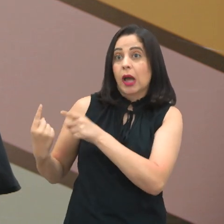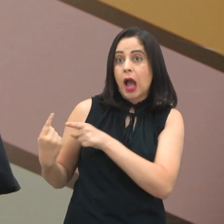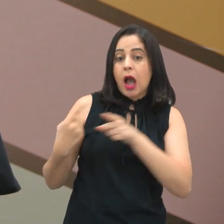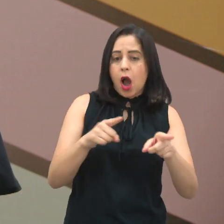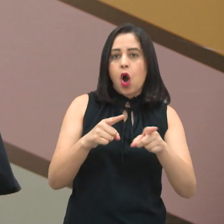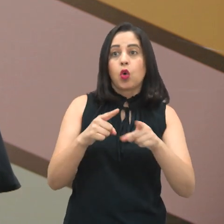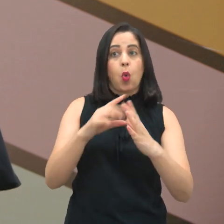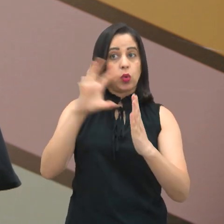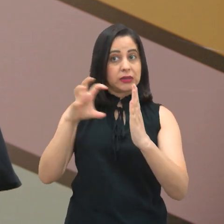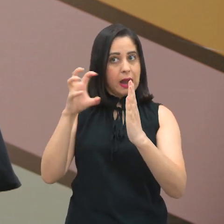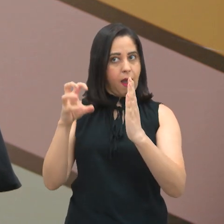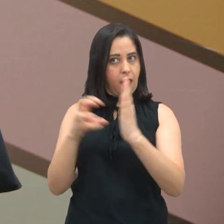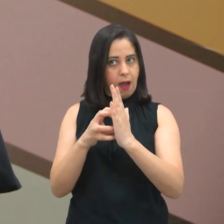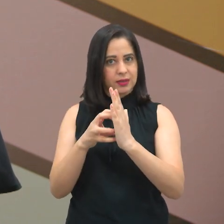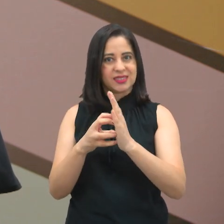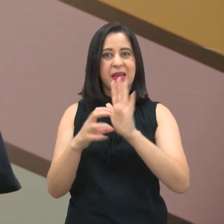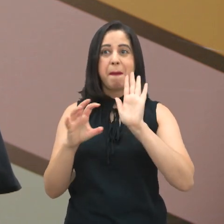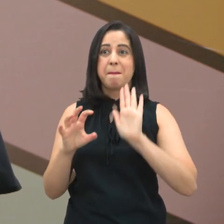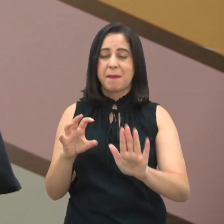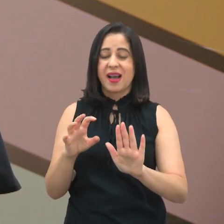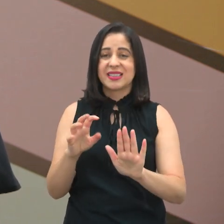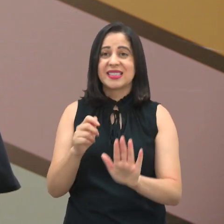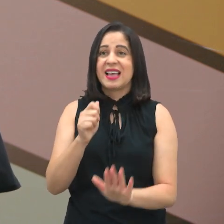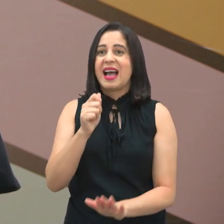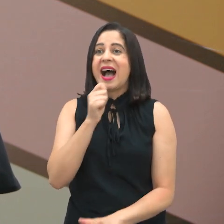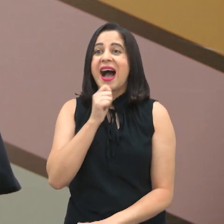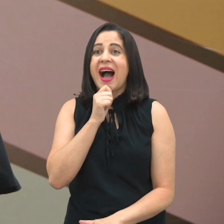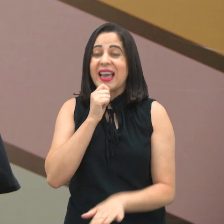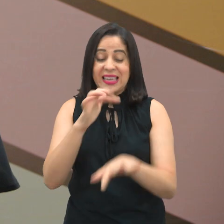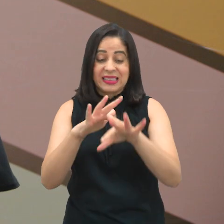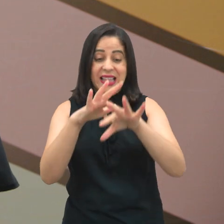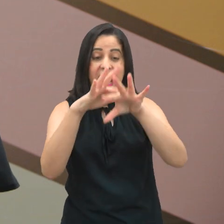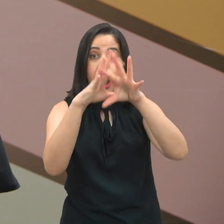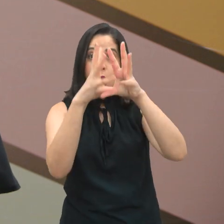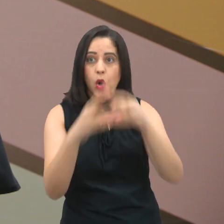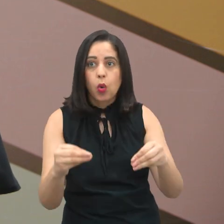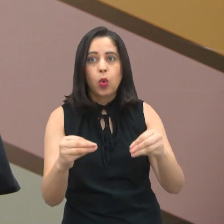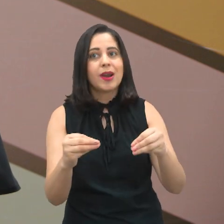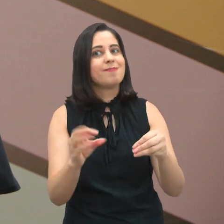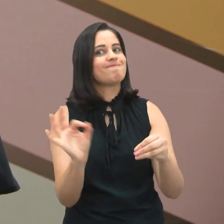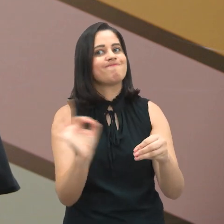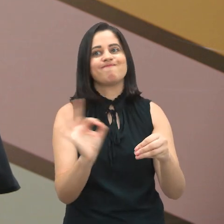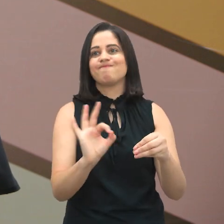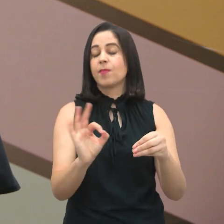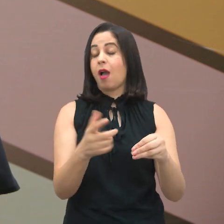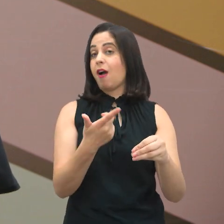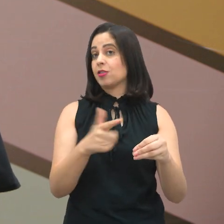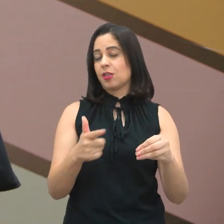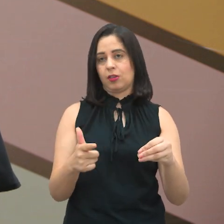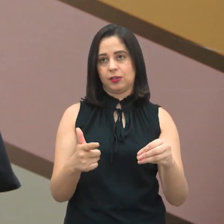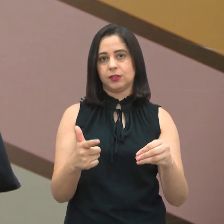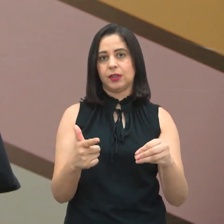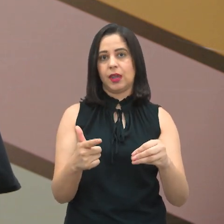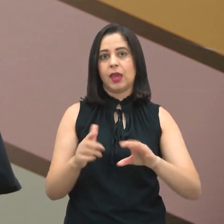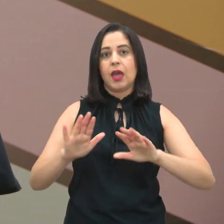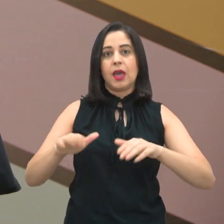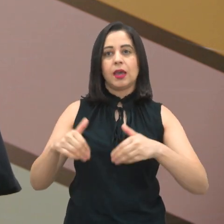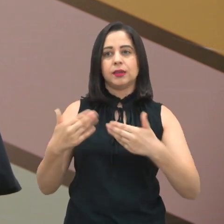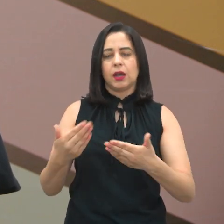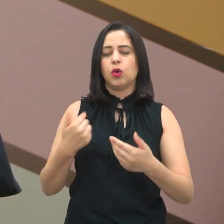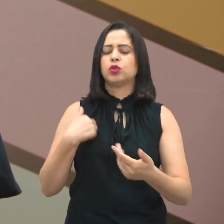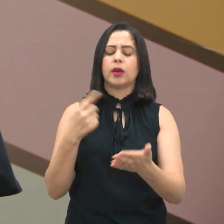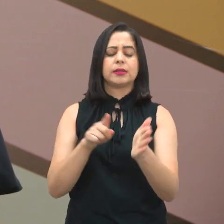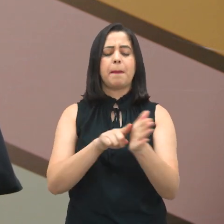da infecção, infelizmente esses avanços ainda não são suficientes para a gente ficar tranquilo em relação ao tema. Inclusive, quando a gente